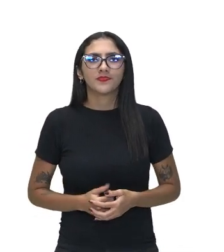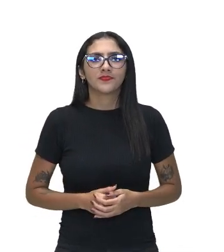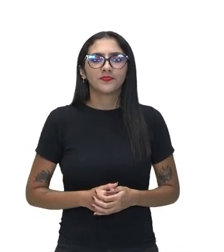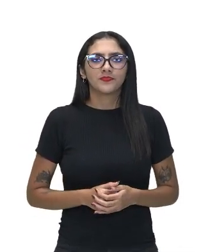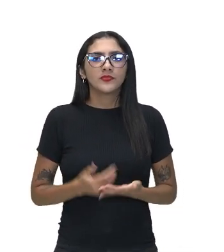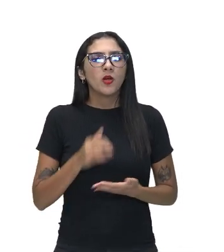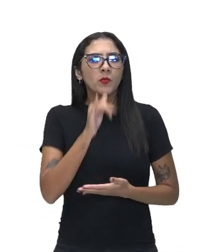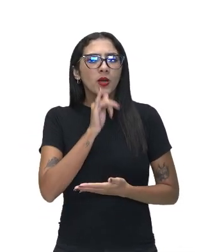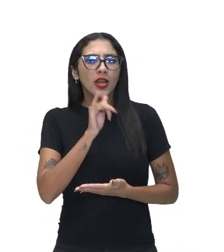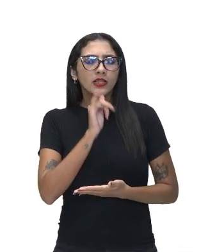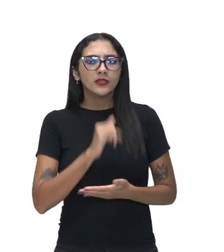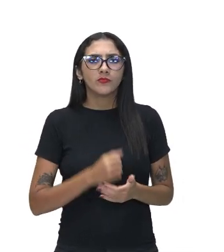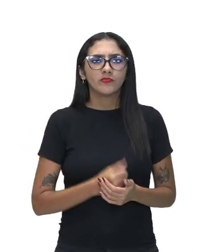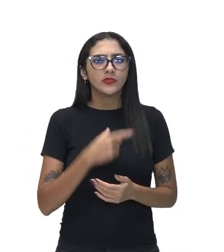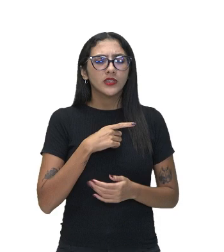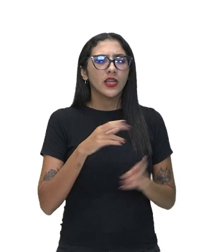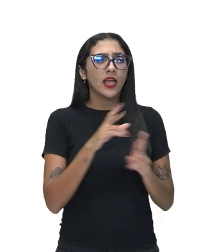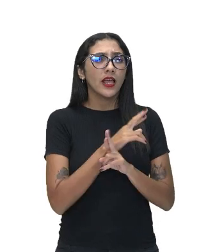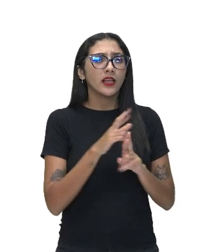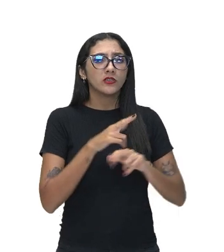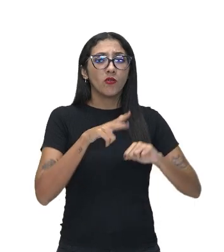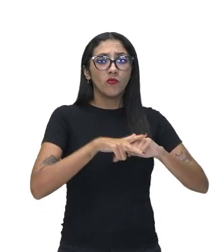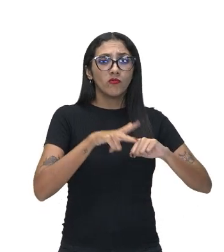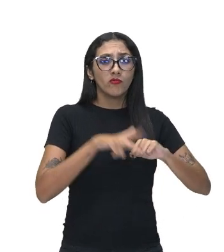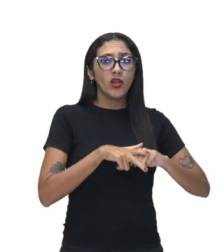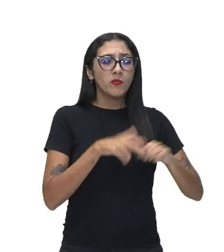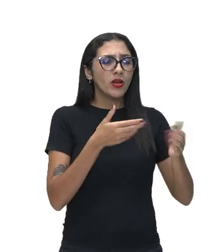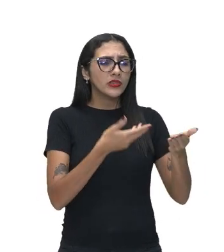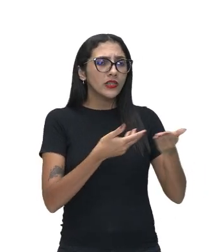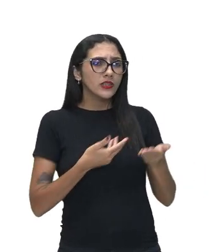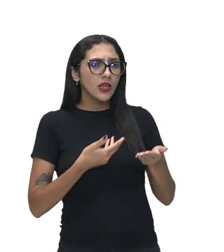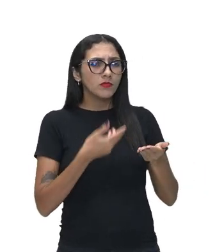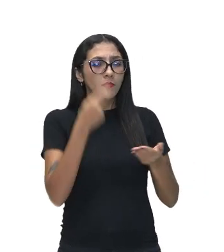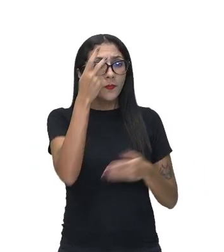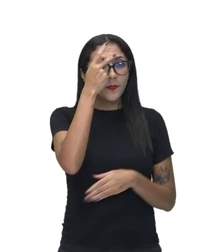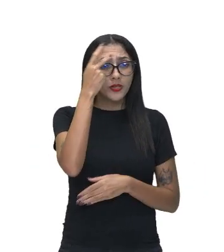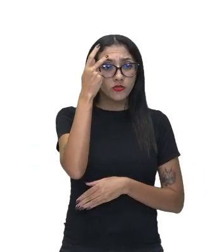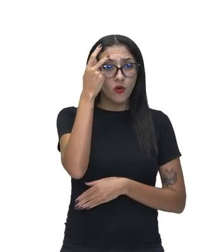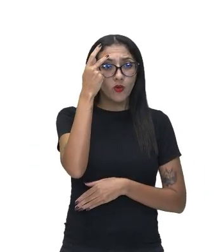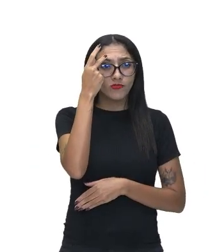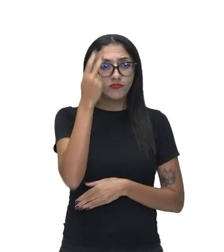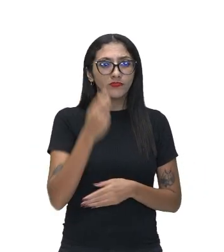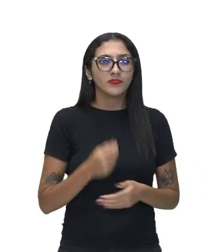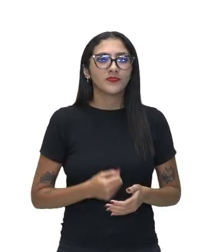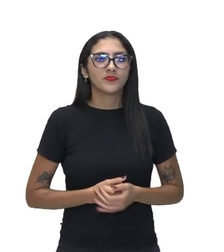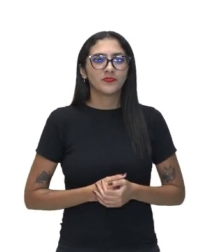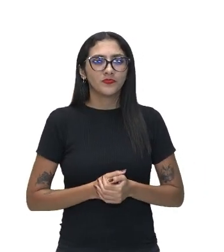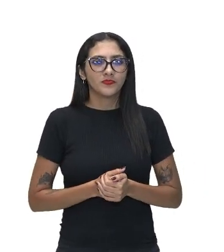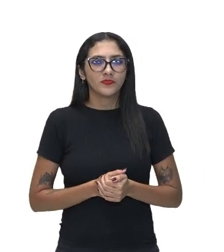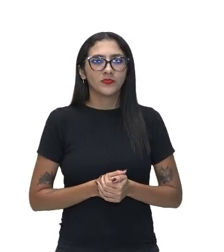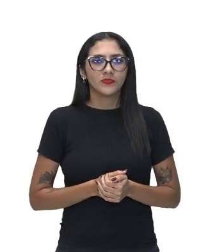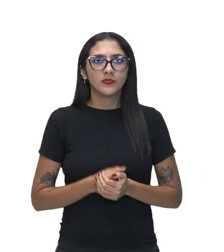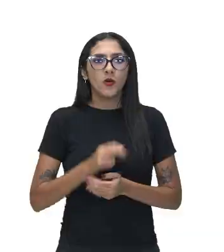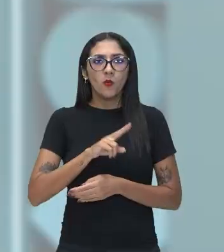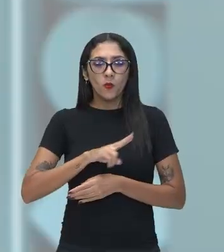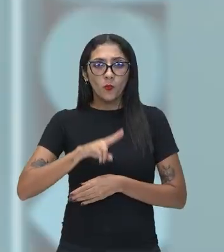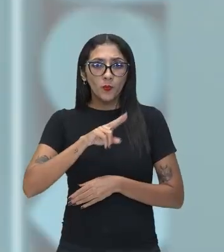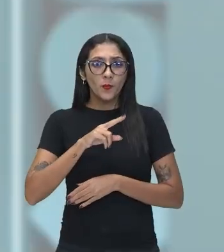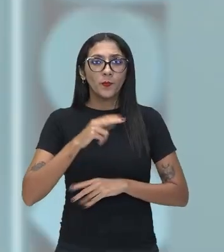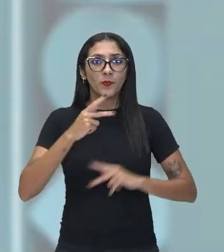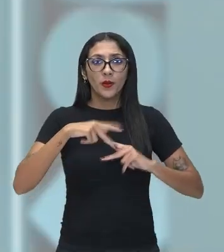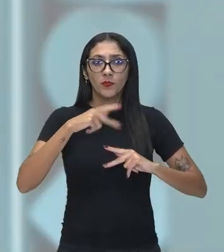se referindo com o verbo atender, se referindo a uma pessoa, você vai fazer uso da preposição. Se for